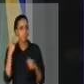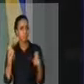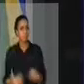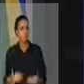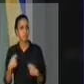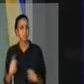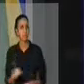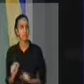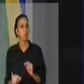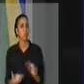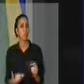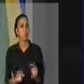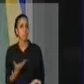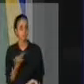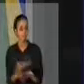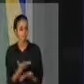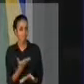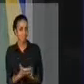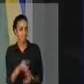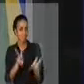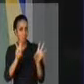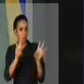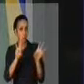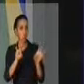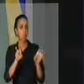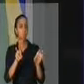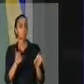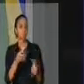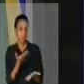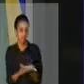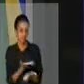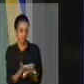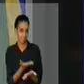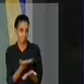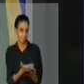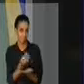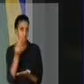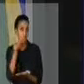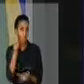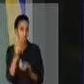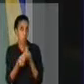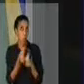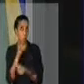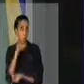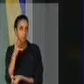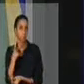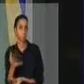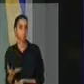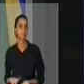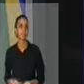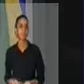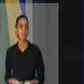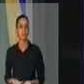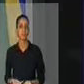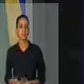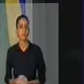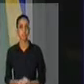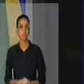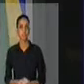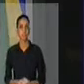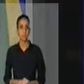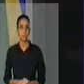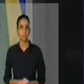precisa se debruçar sobre esse assunto e buscar as saídas, as soluções para que nós